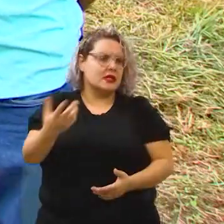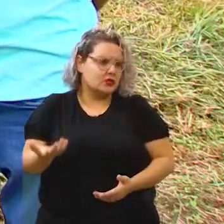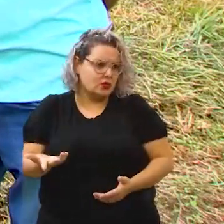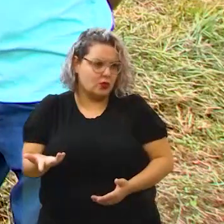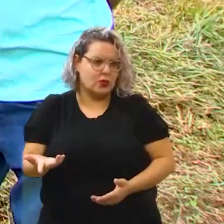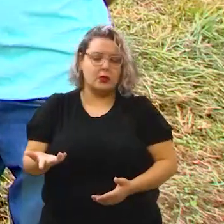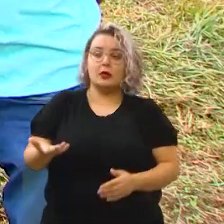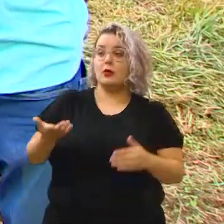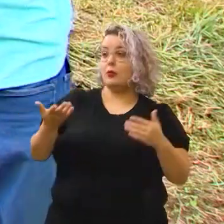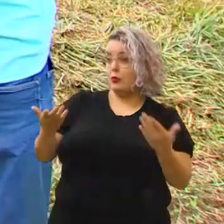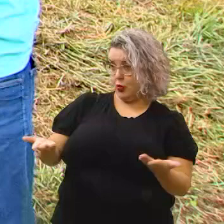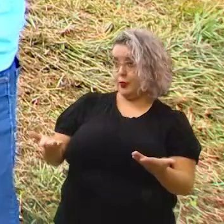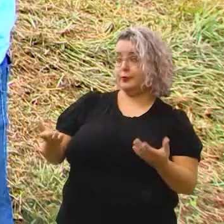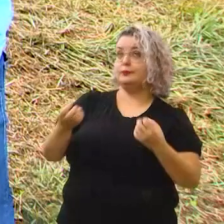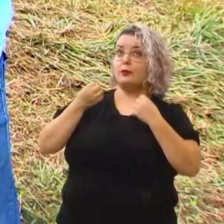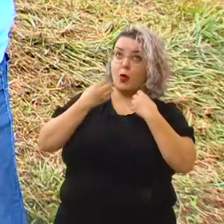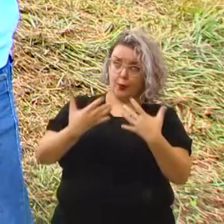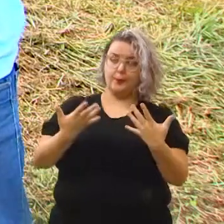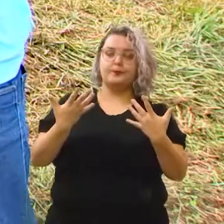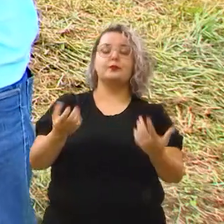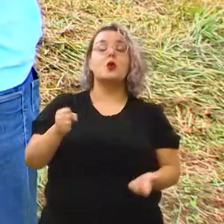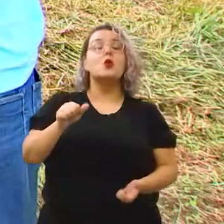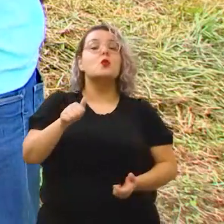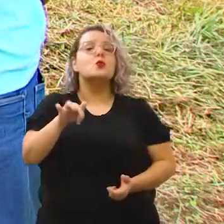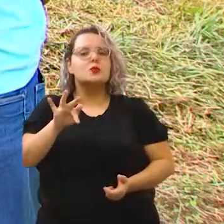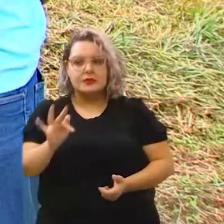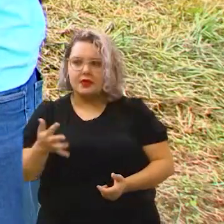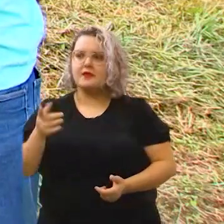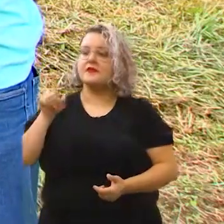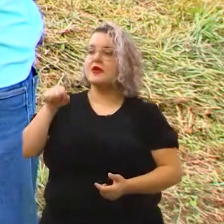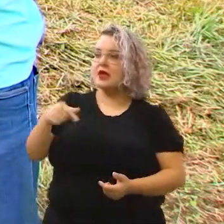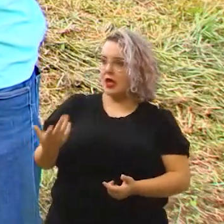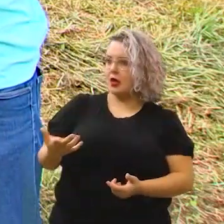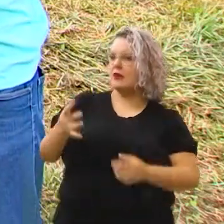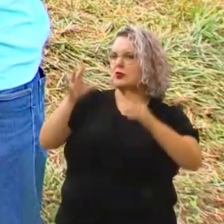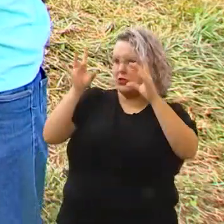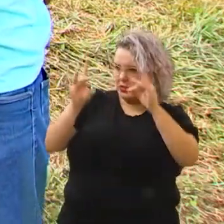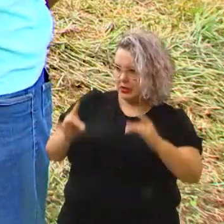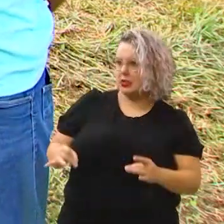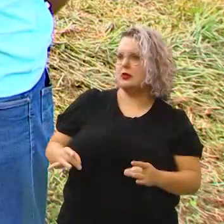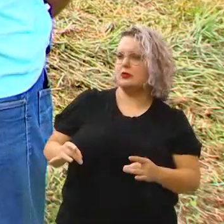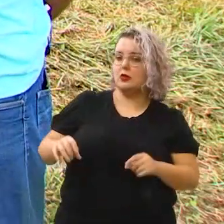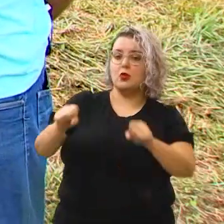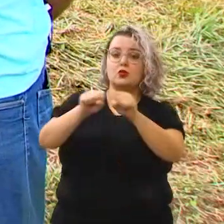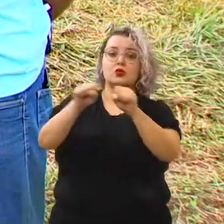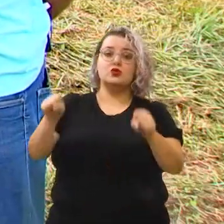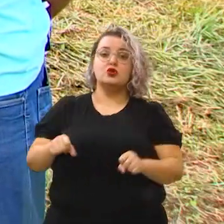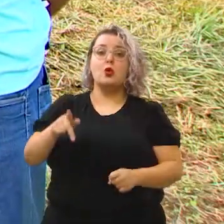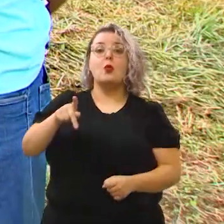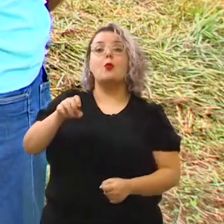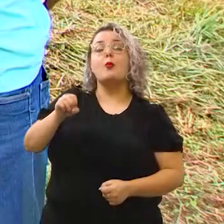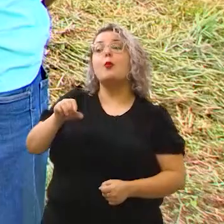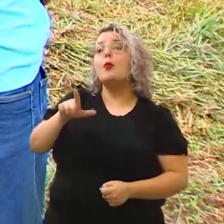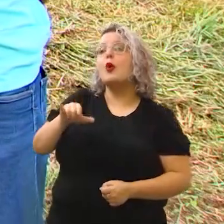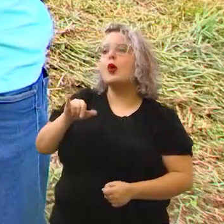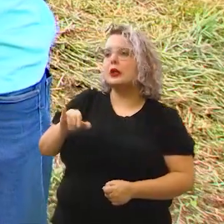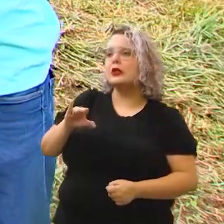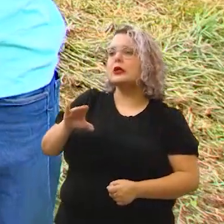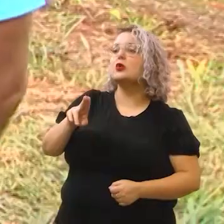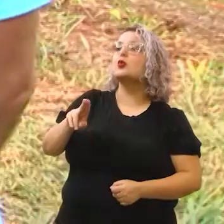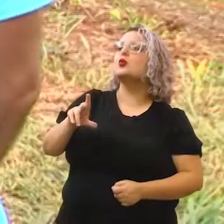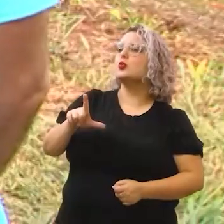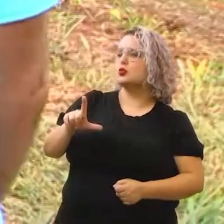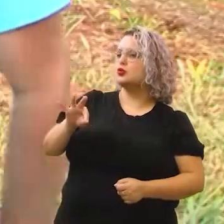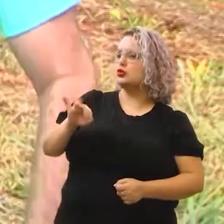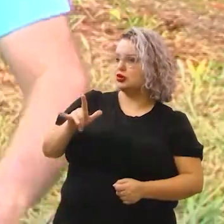escolha. Bom, muito bem. O SAF, ele é, por definição, um sistema de policultivos, tá? Então, quando a gente fala